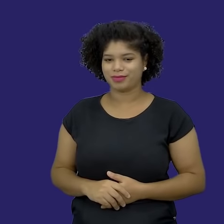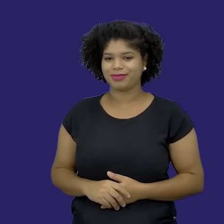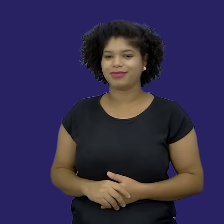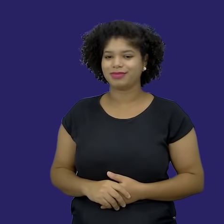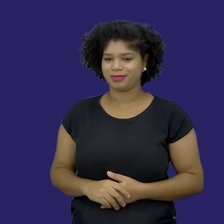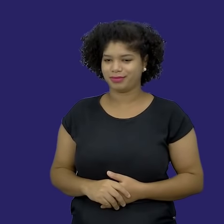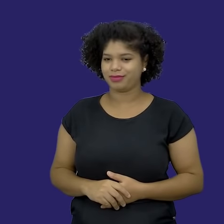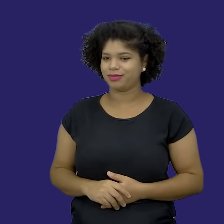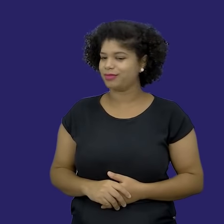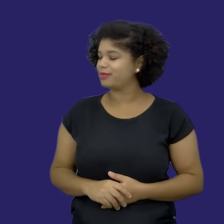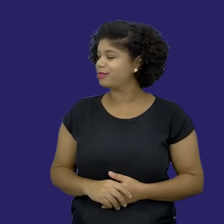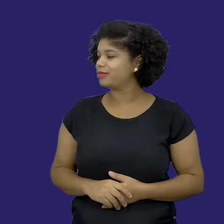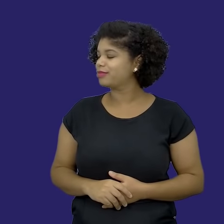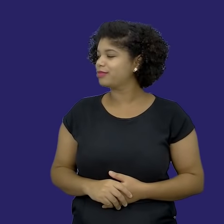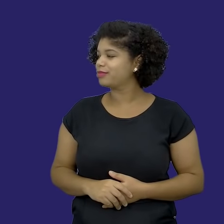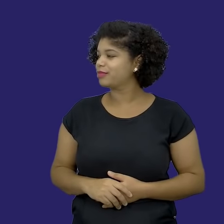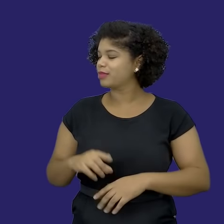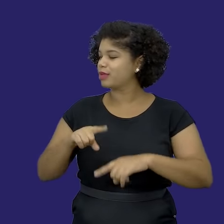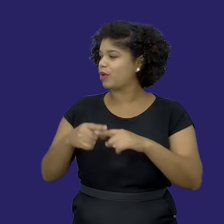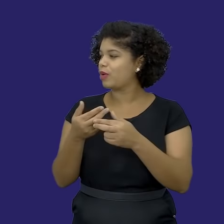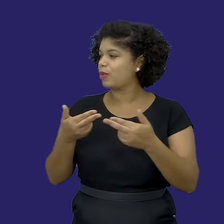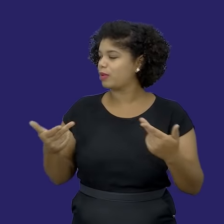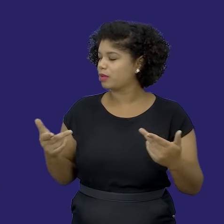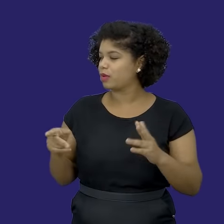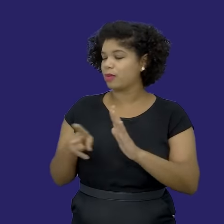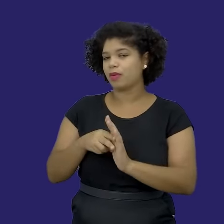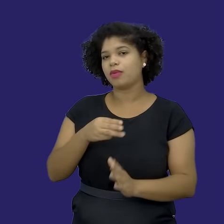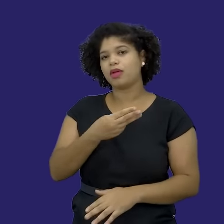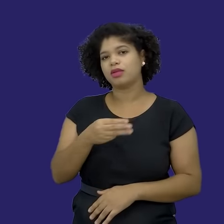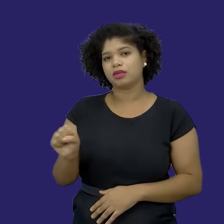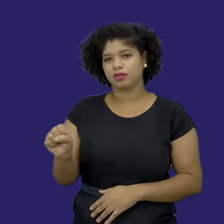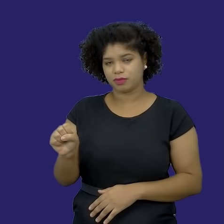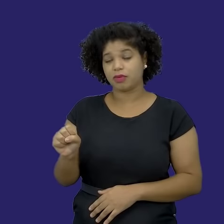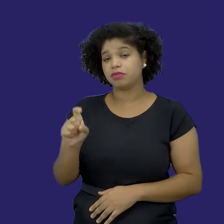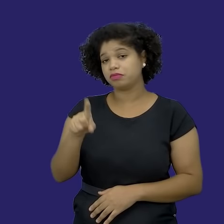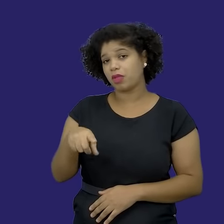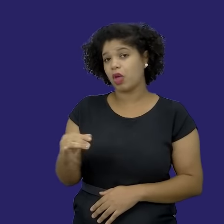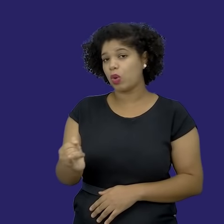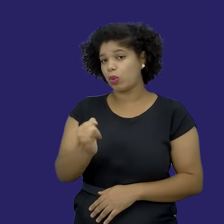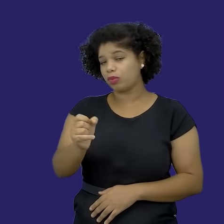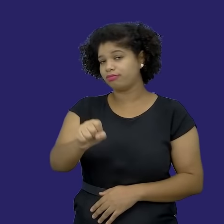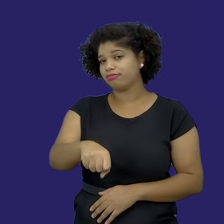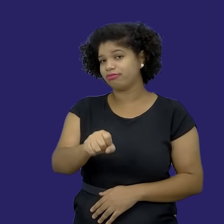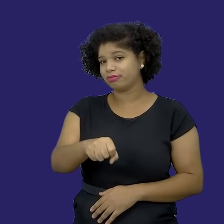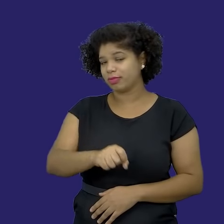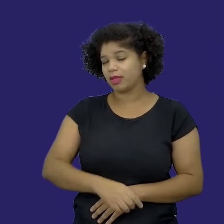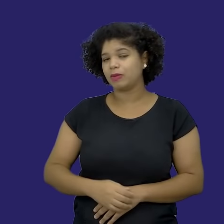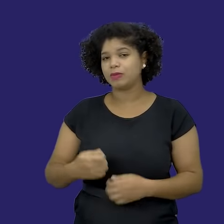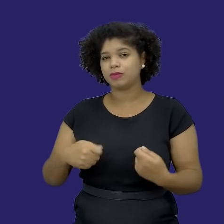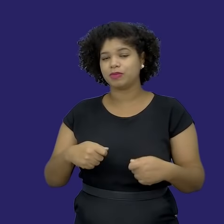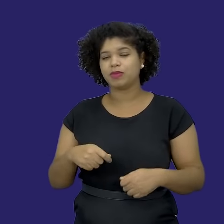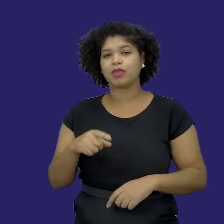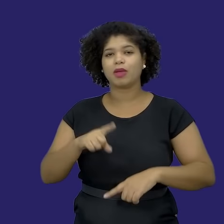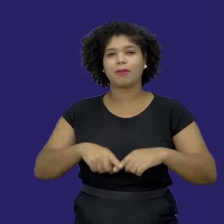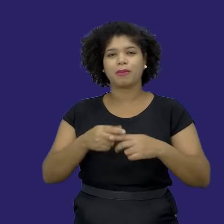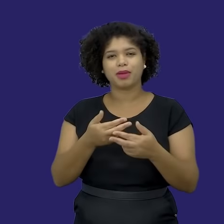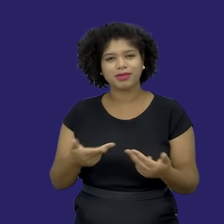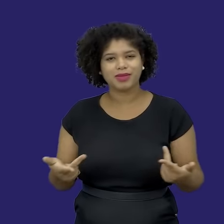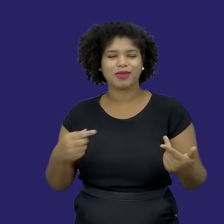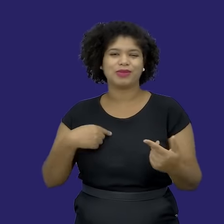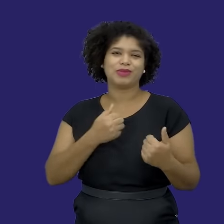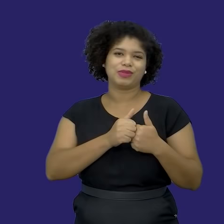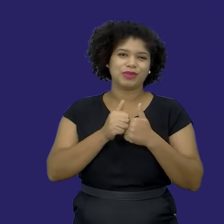para os materiais, o link da EFAP, que é muito importante a gente, né, ter o material aí para a gente